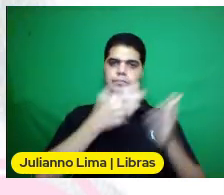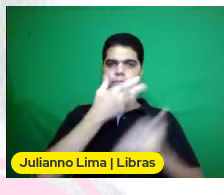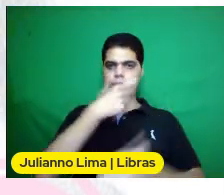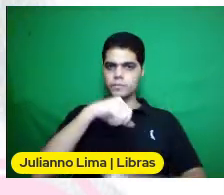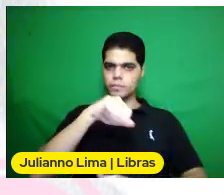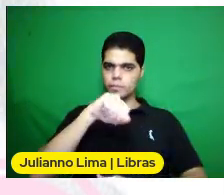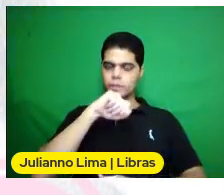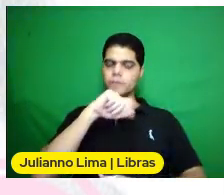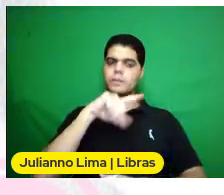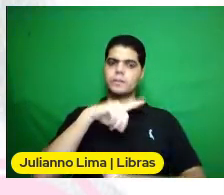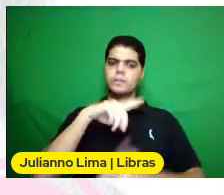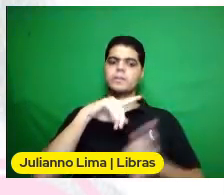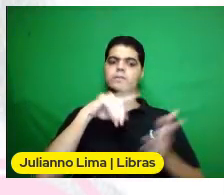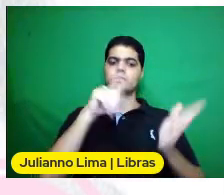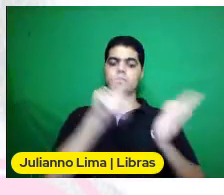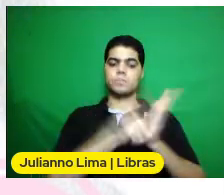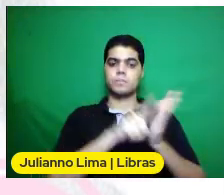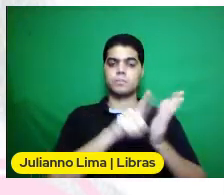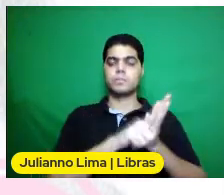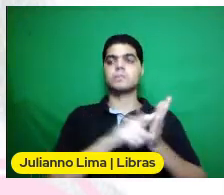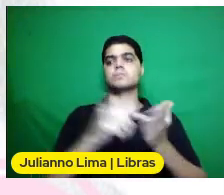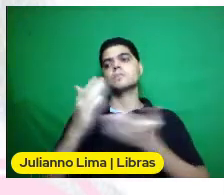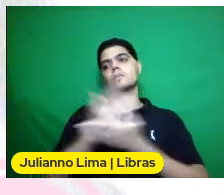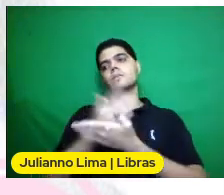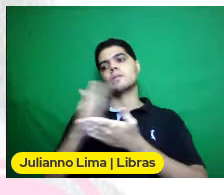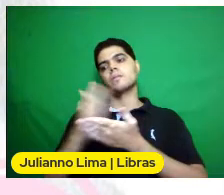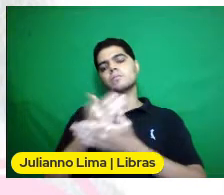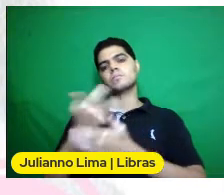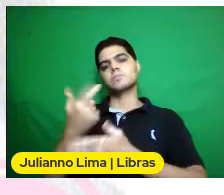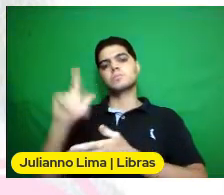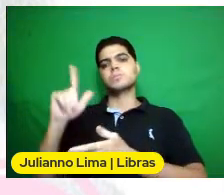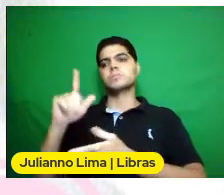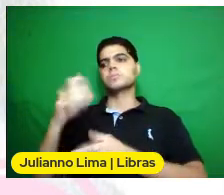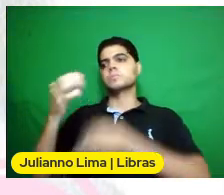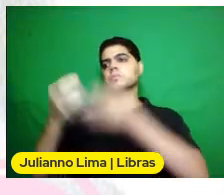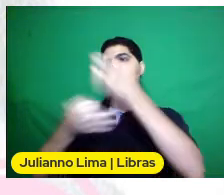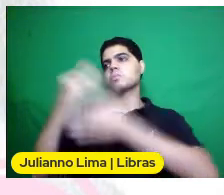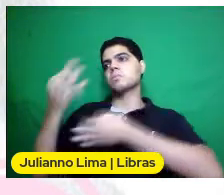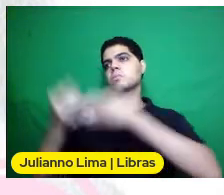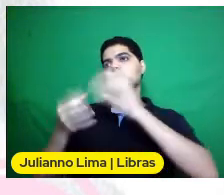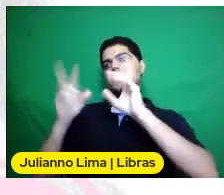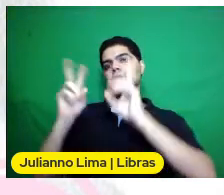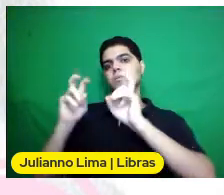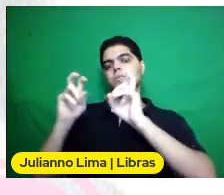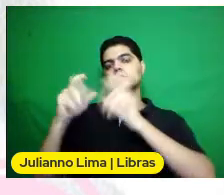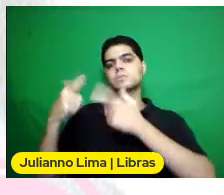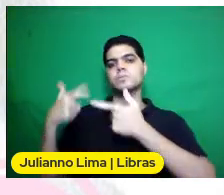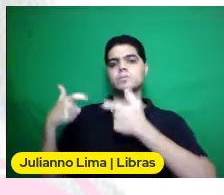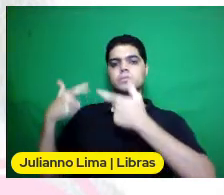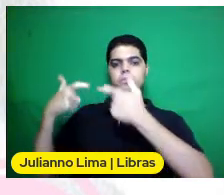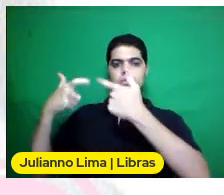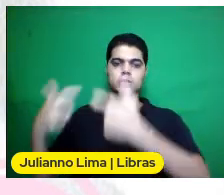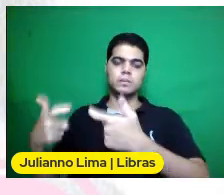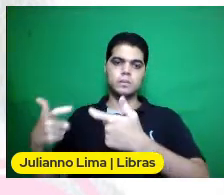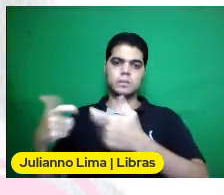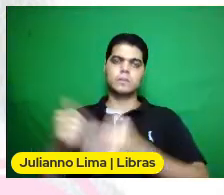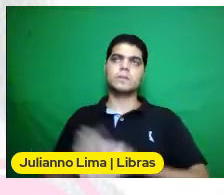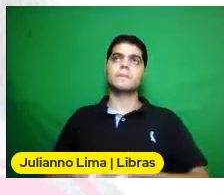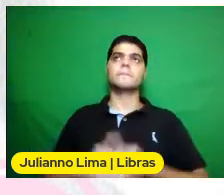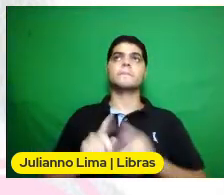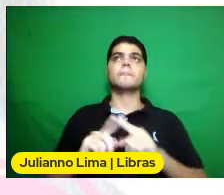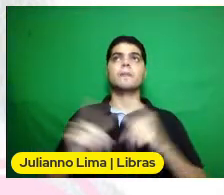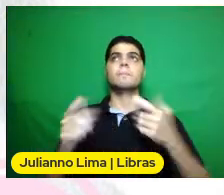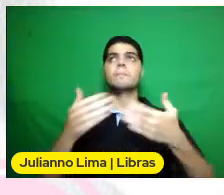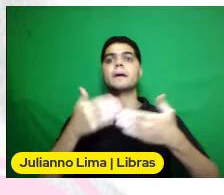deixou, outras algumas coisas foram relatos mesmo da guerra, mas da infância dela,